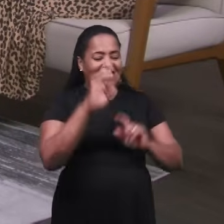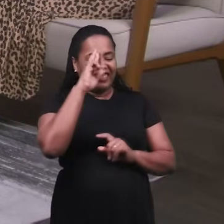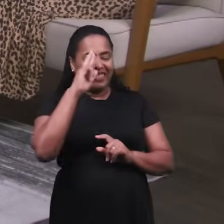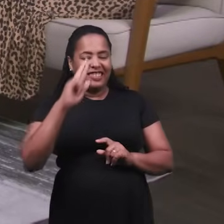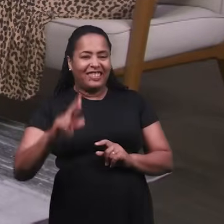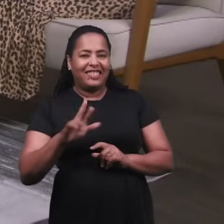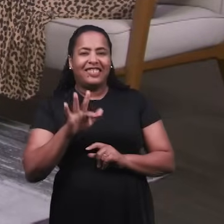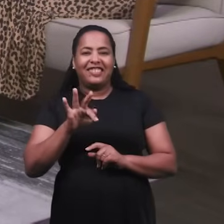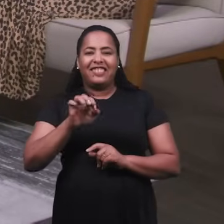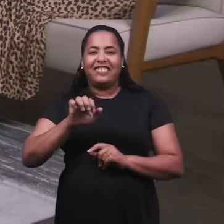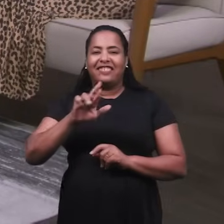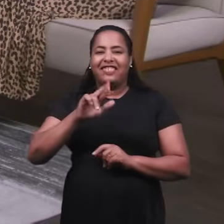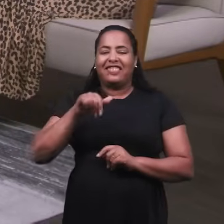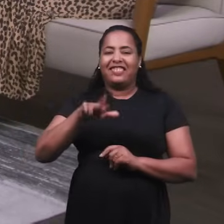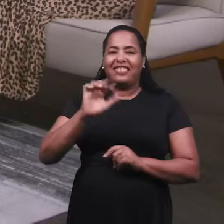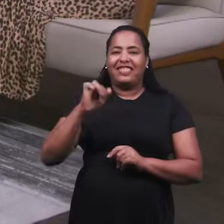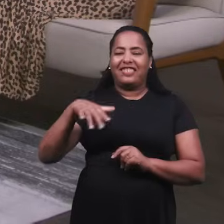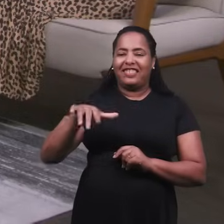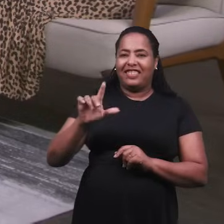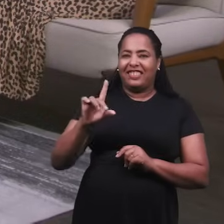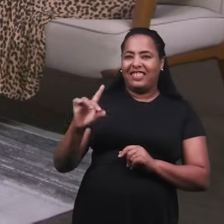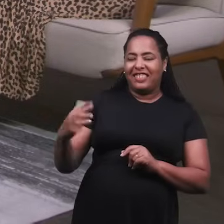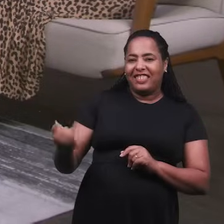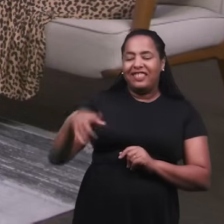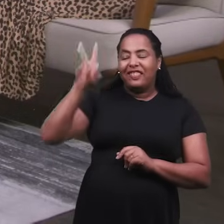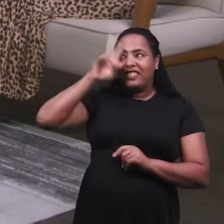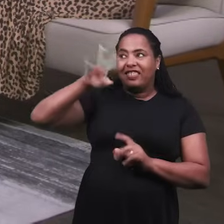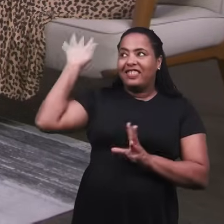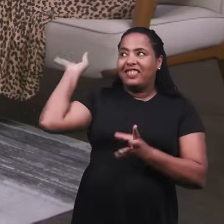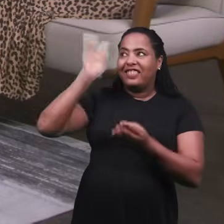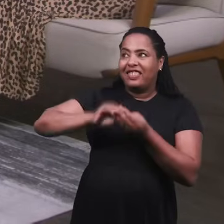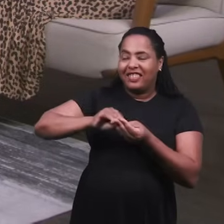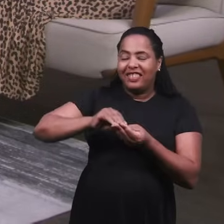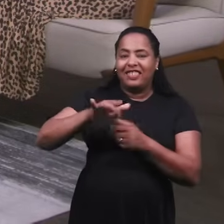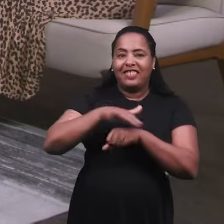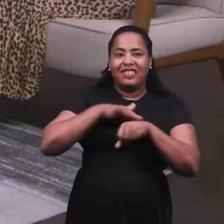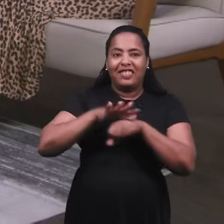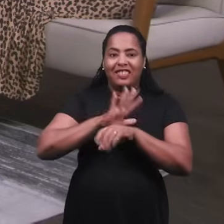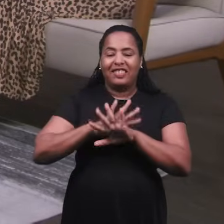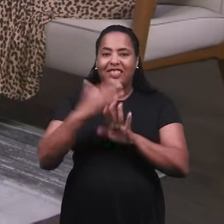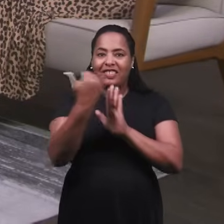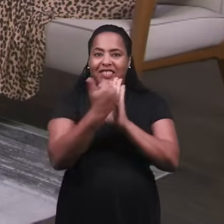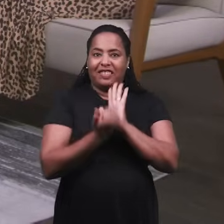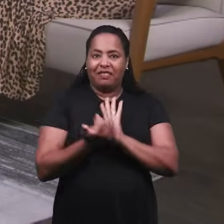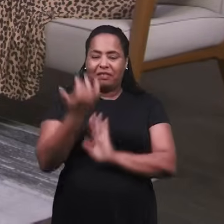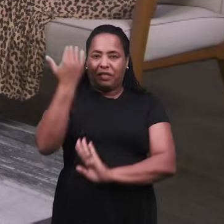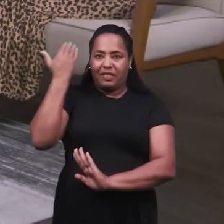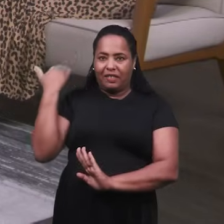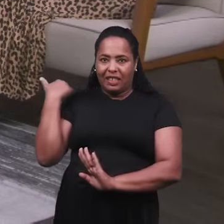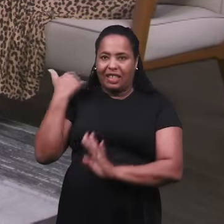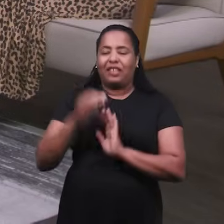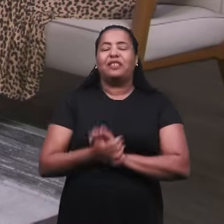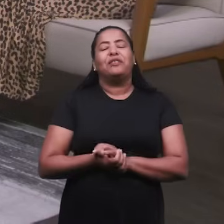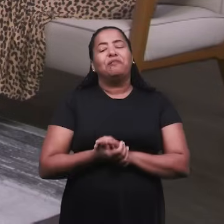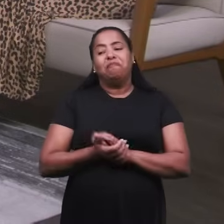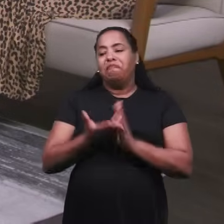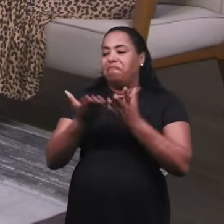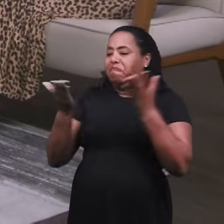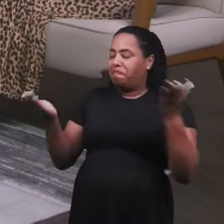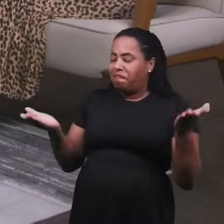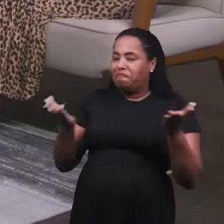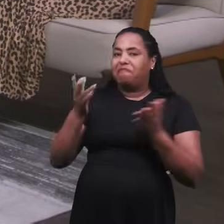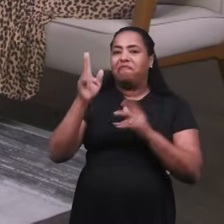Uma alegria. Vamos relembrar juntamente com as meninas o que nós conversamos no último episódio. Meninas, paz